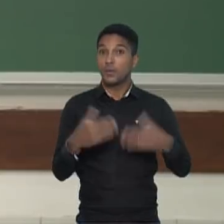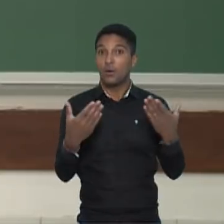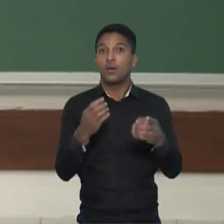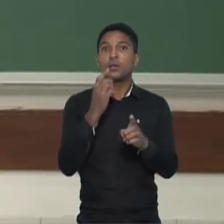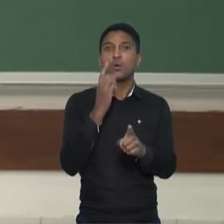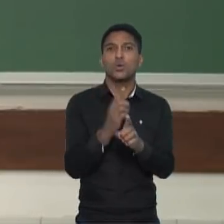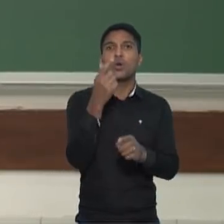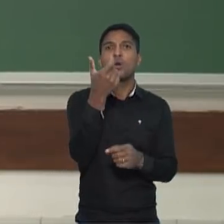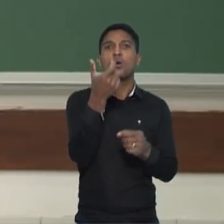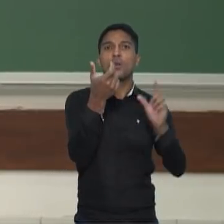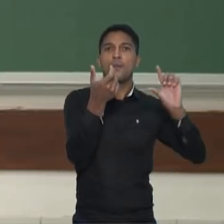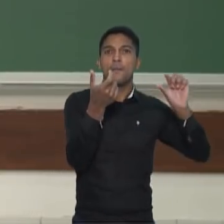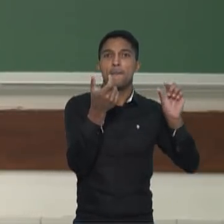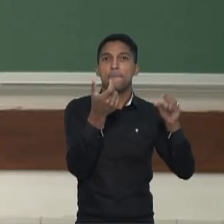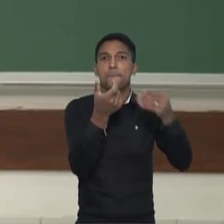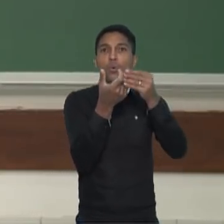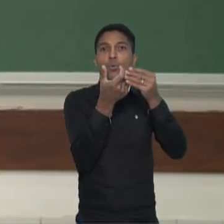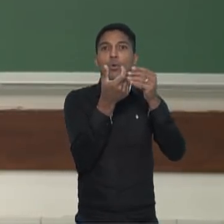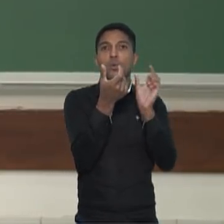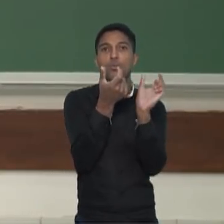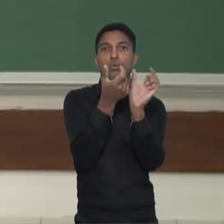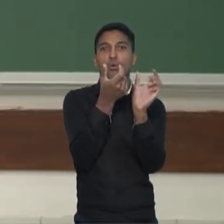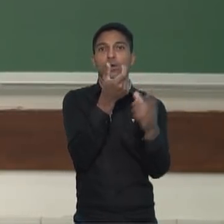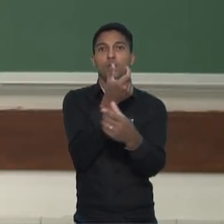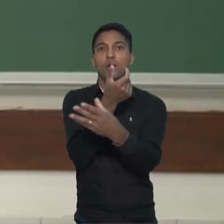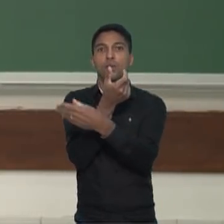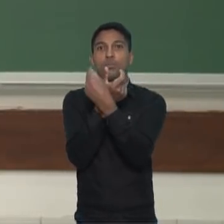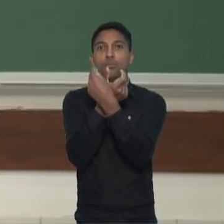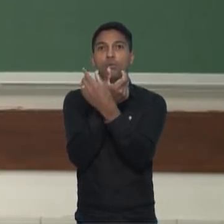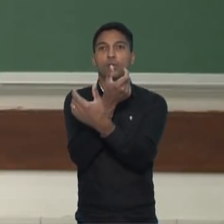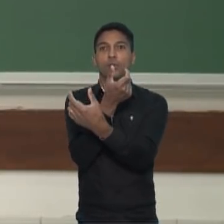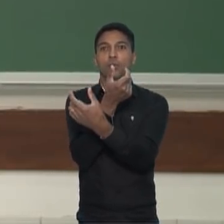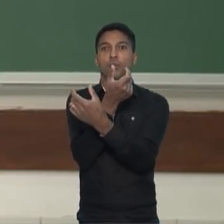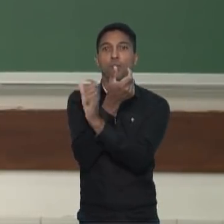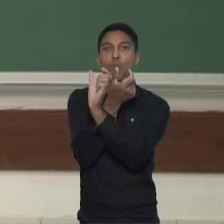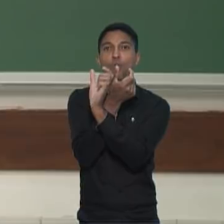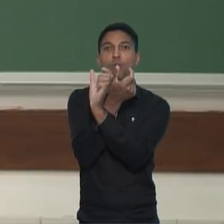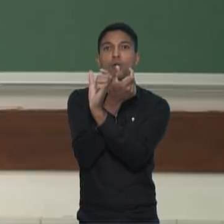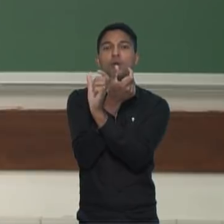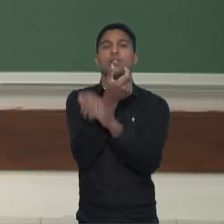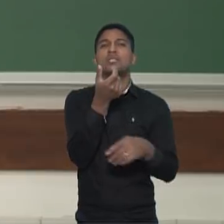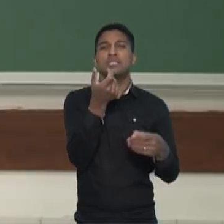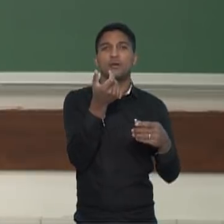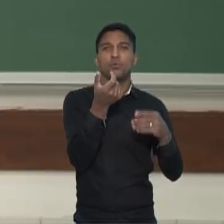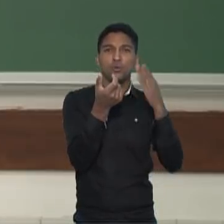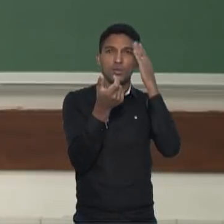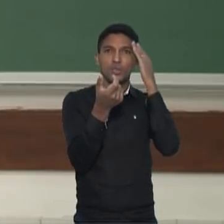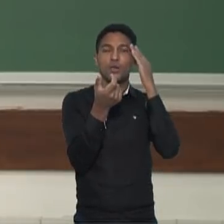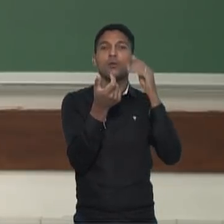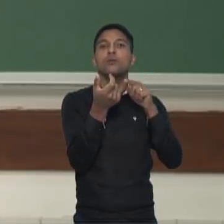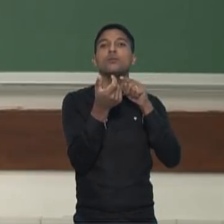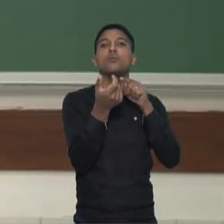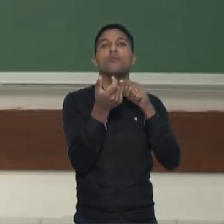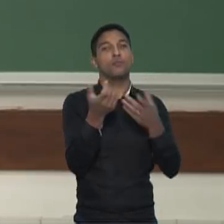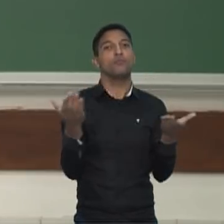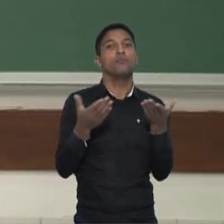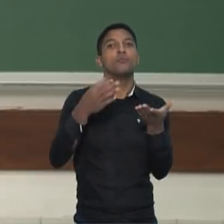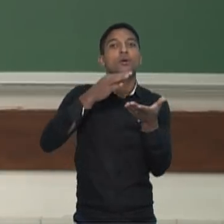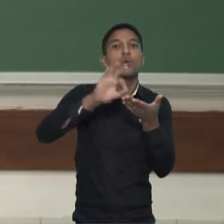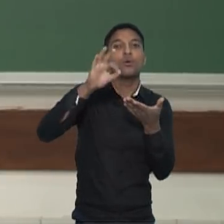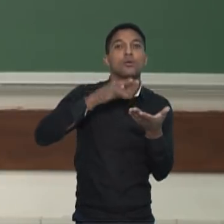Encontrou os dois termos? Também anotou qual é a função sintática de cada um? Então, vamos para a correção.